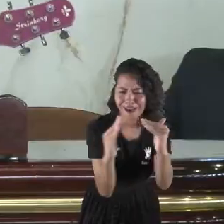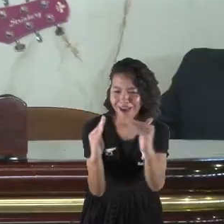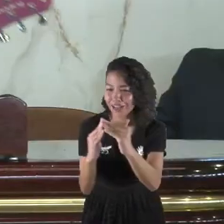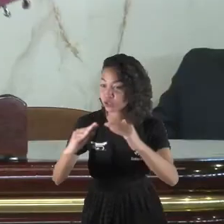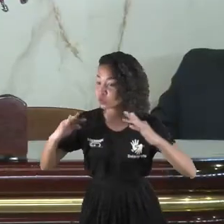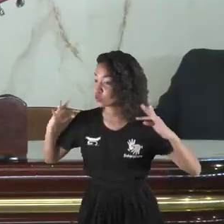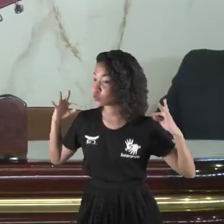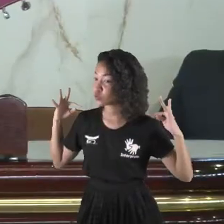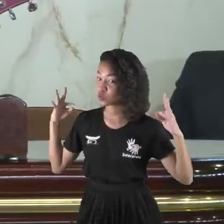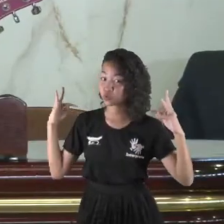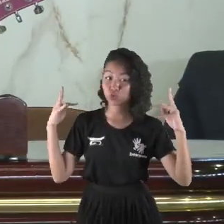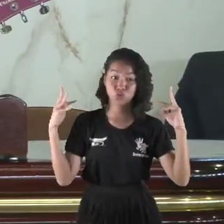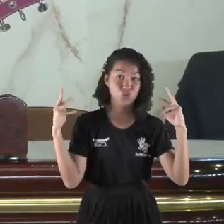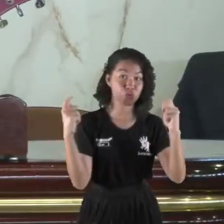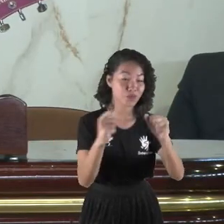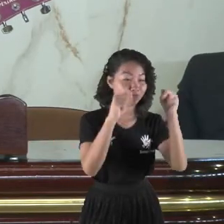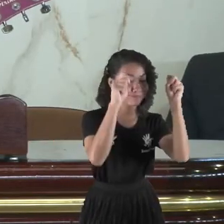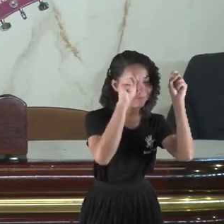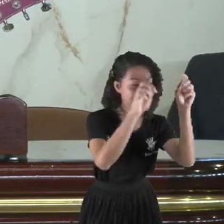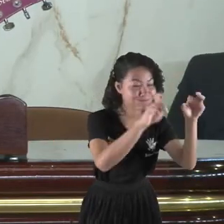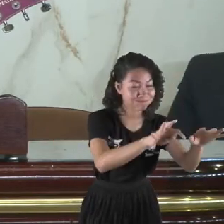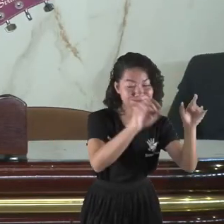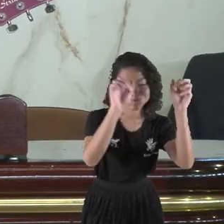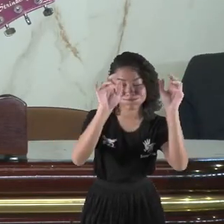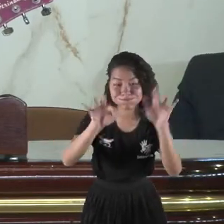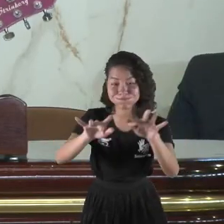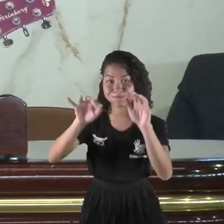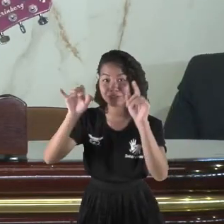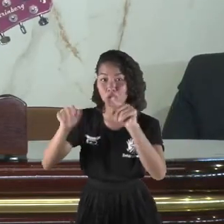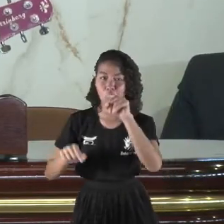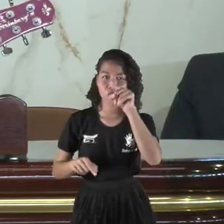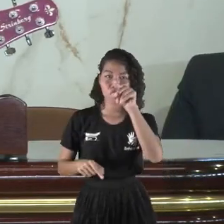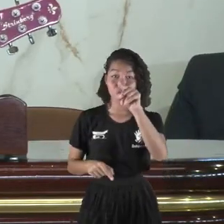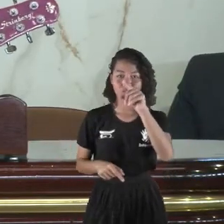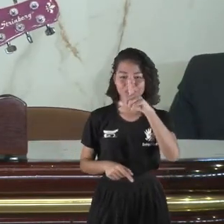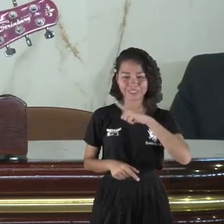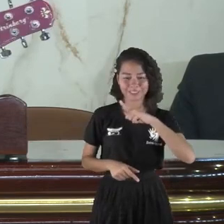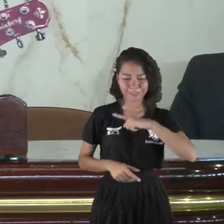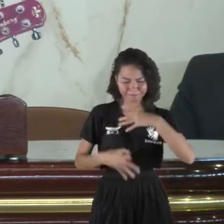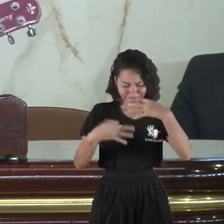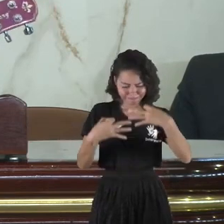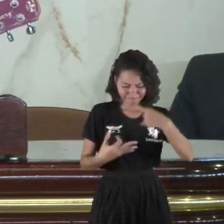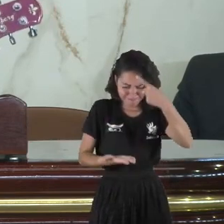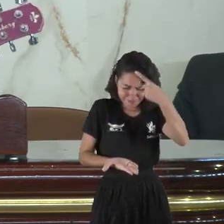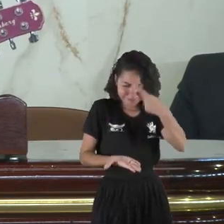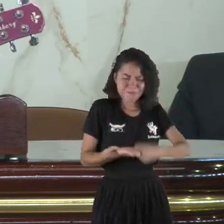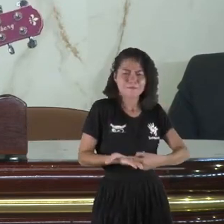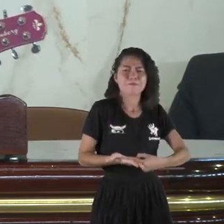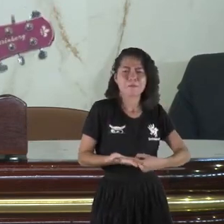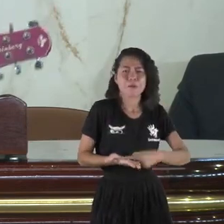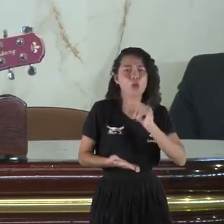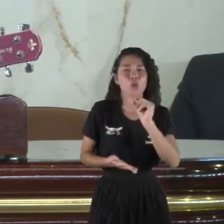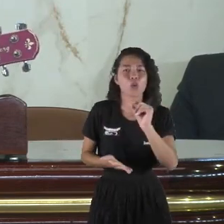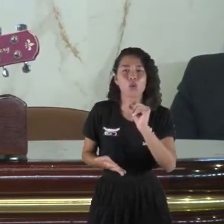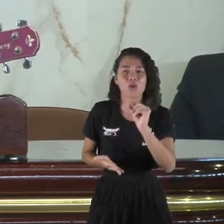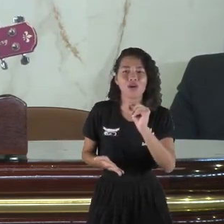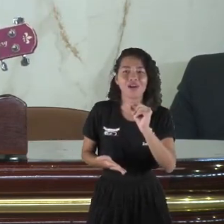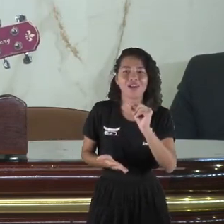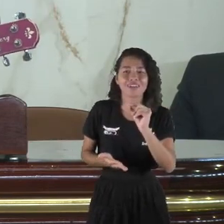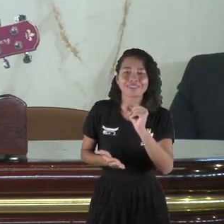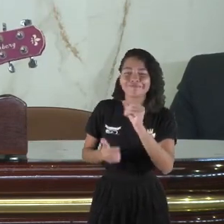das bênçãos do Senhor se você tiver um compromisso com Ele. Não basta estar